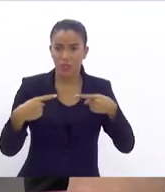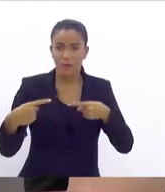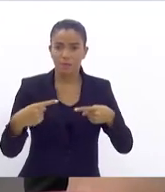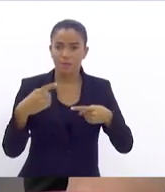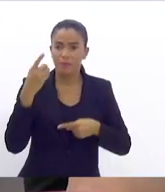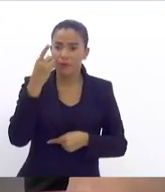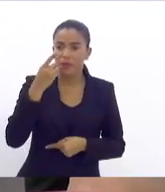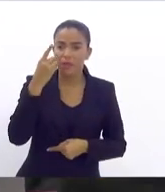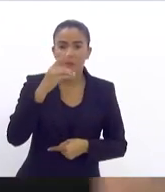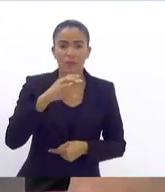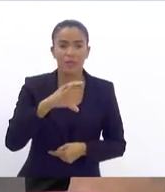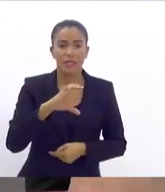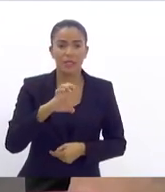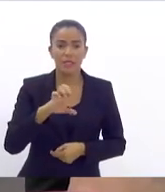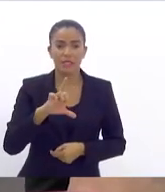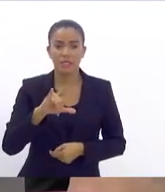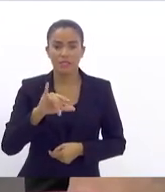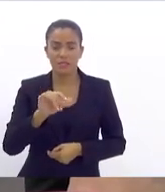deputada Célia.